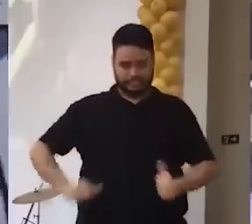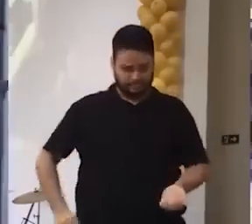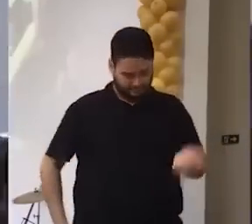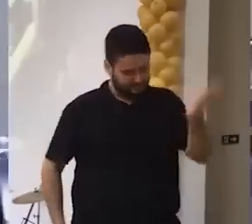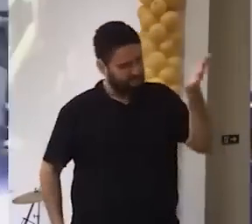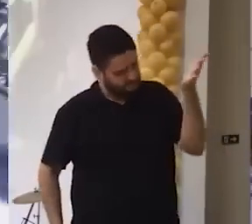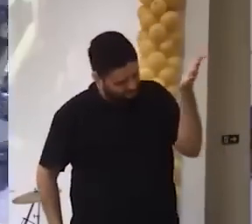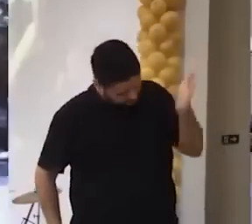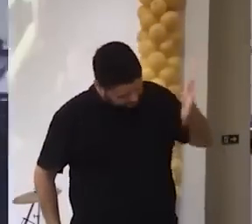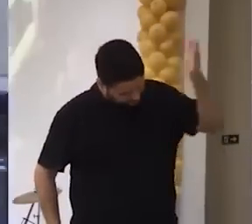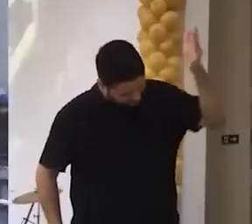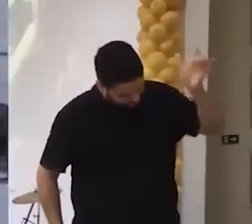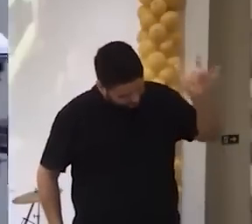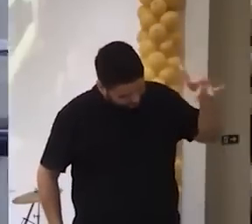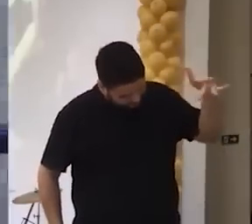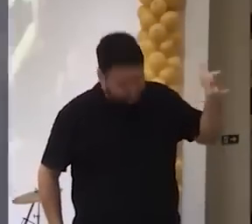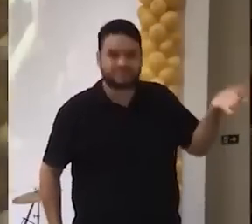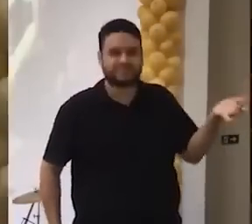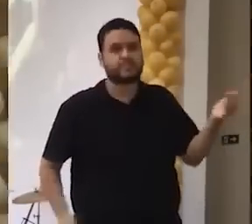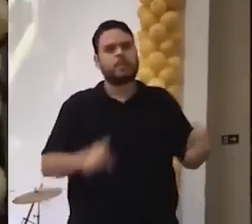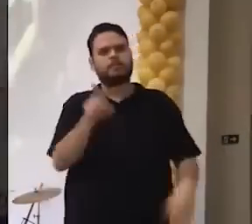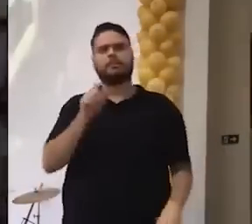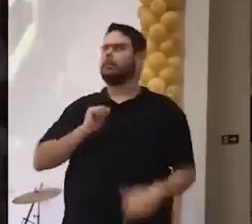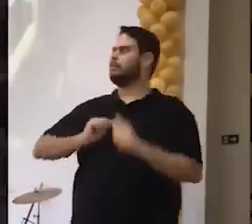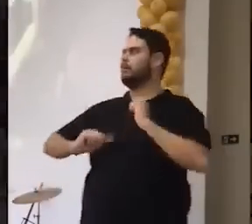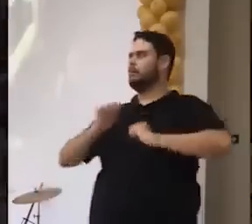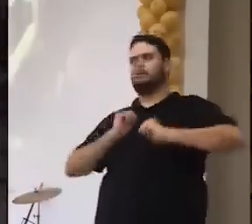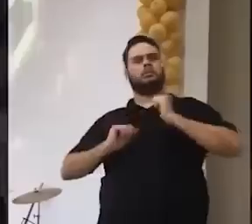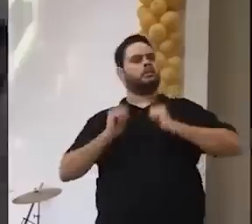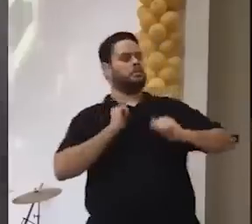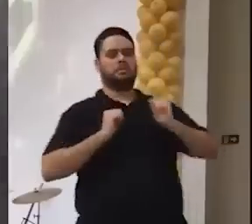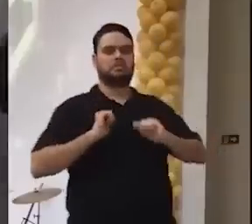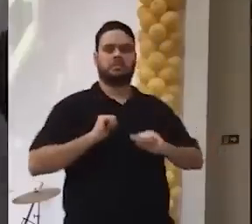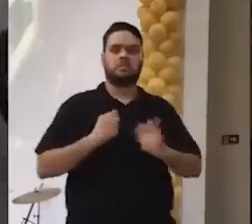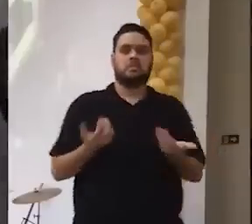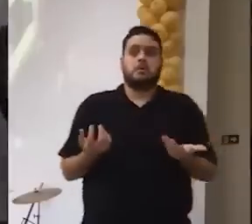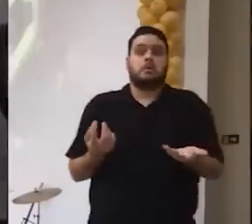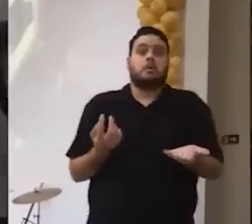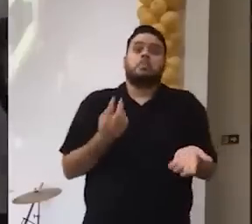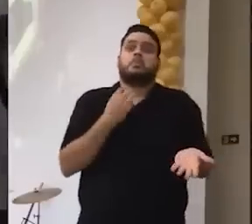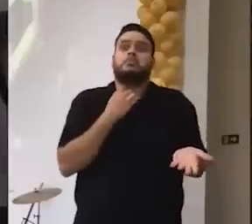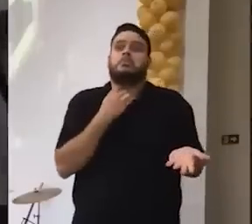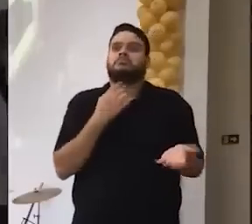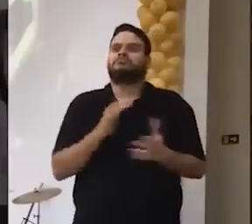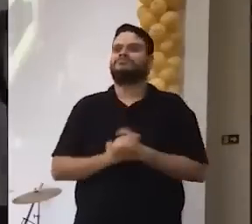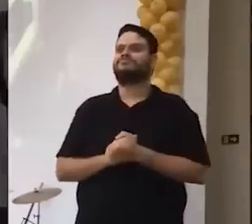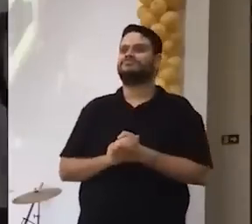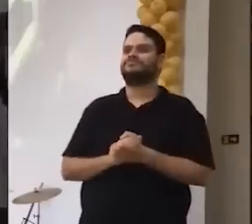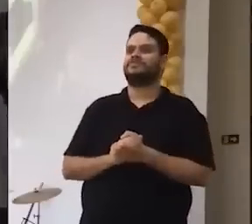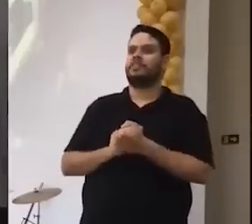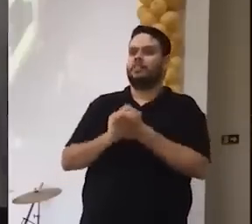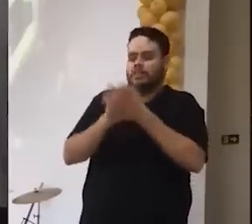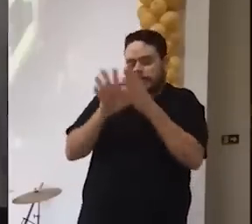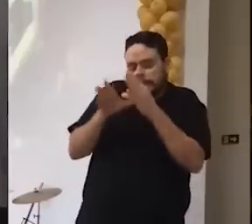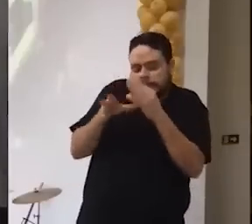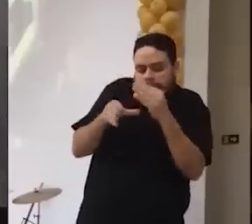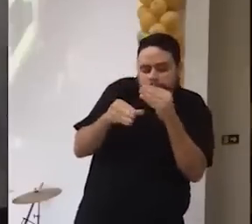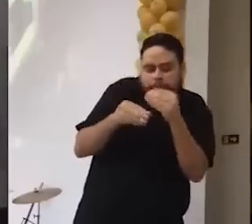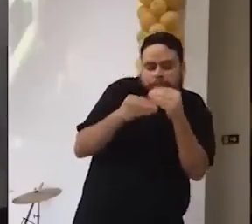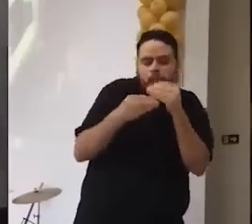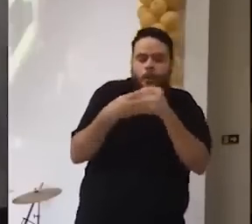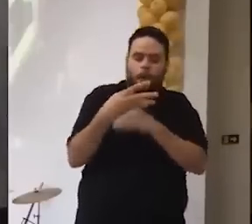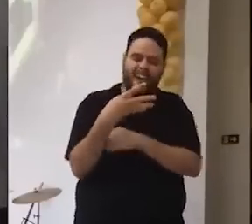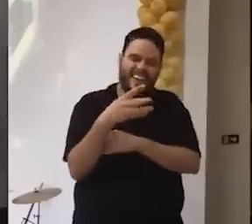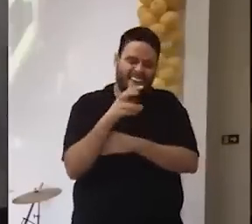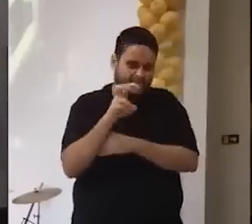Isso porque, por mais ansioso que você esteja, você não pode acrescentar 45 centímetros, um